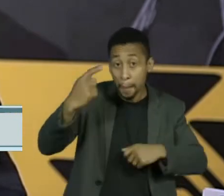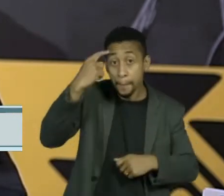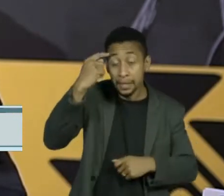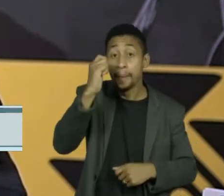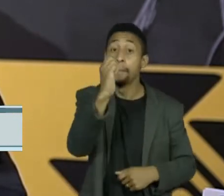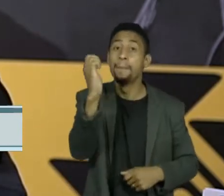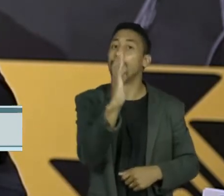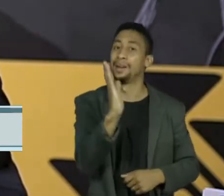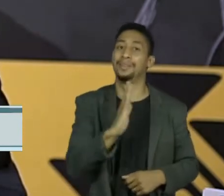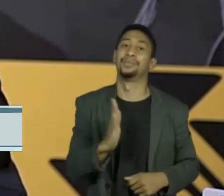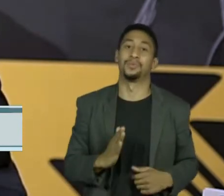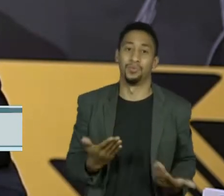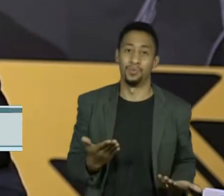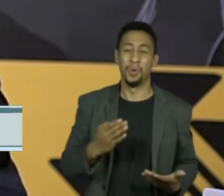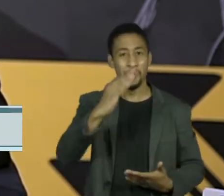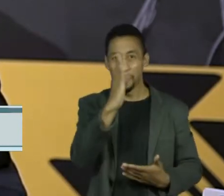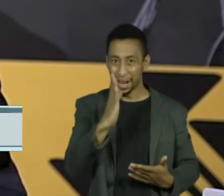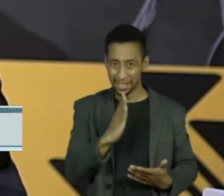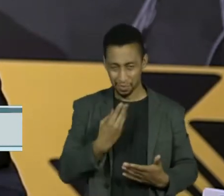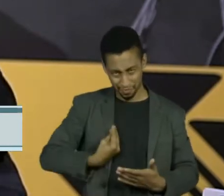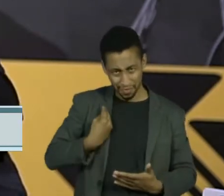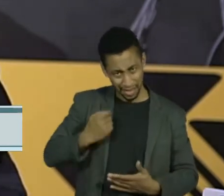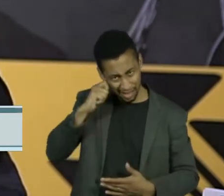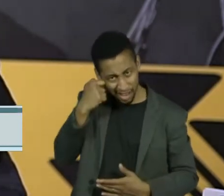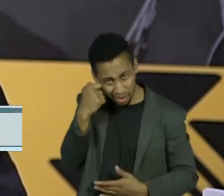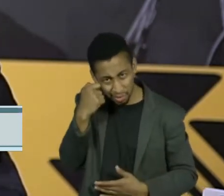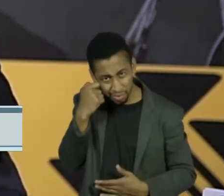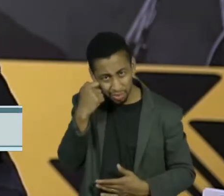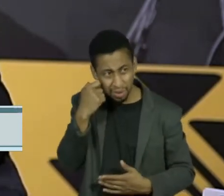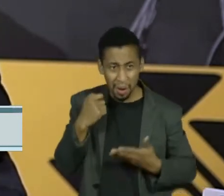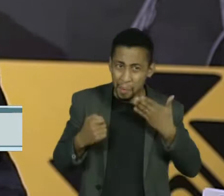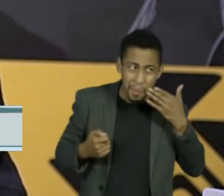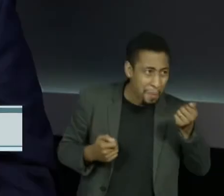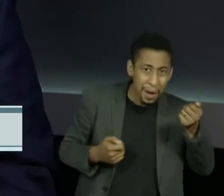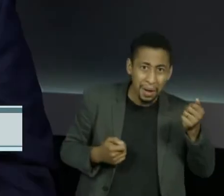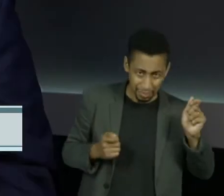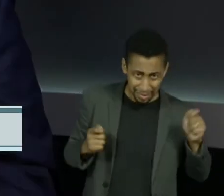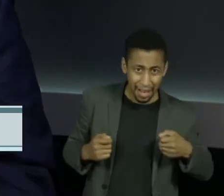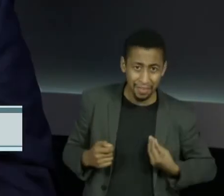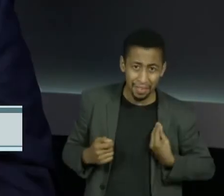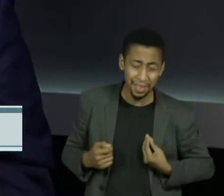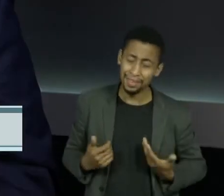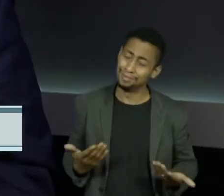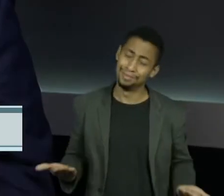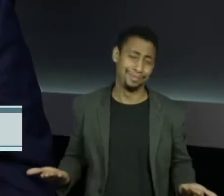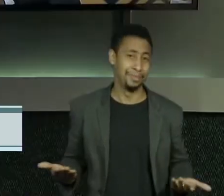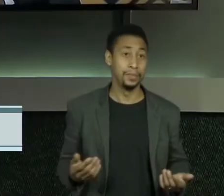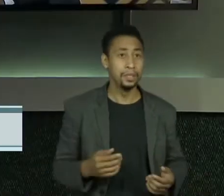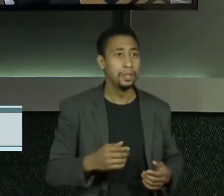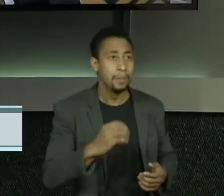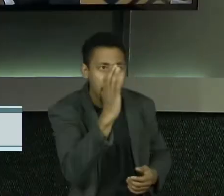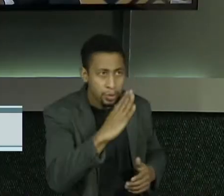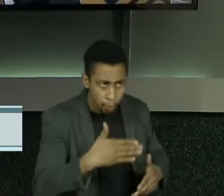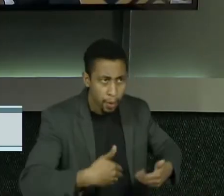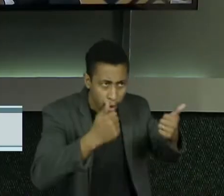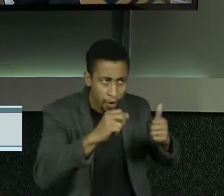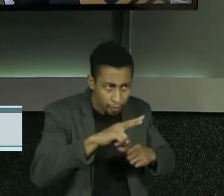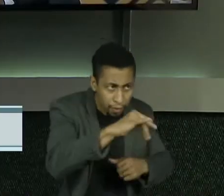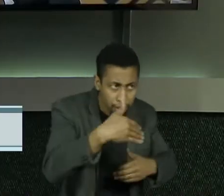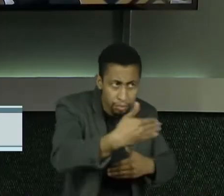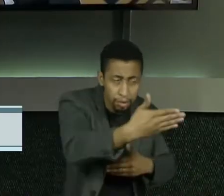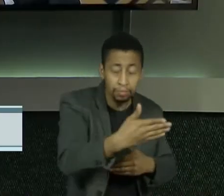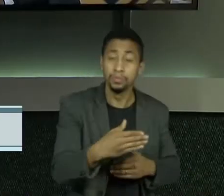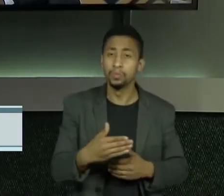Brasil que está aí não serve nem para os negros, que morrem, e não serve para os brancos, que matam. A gente vai conseguir um Brasil melhor? Vamos, com